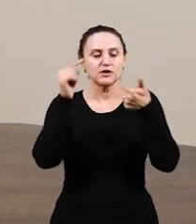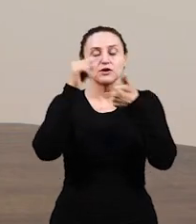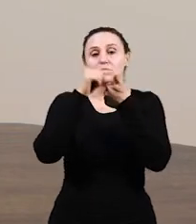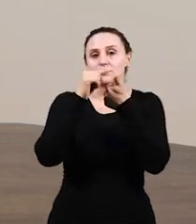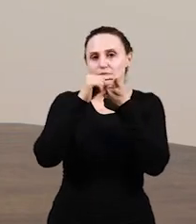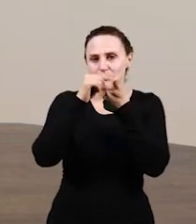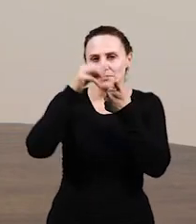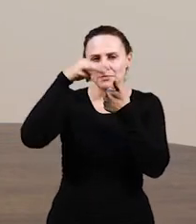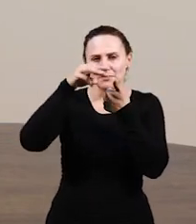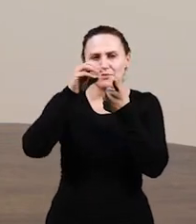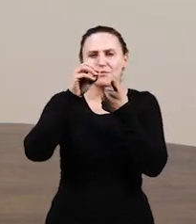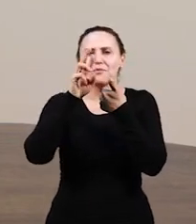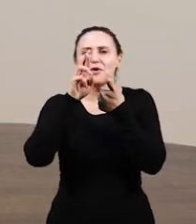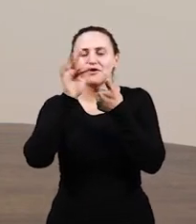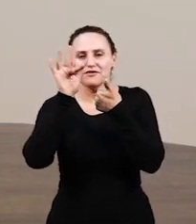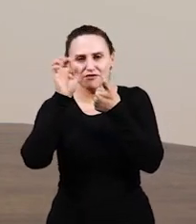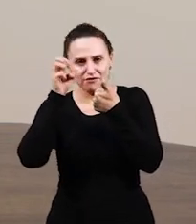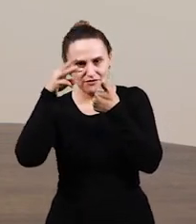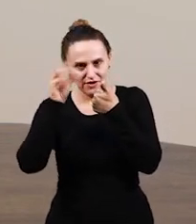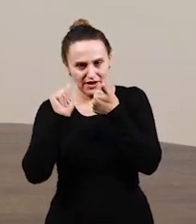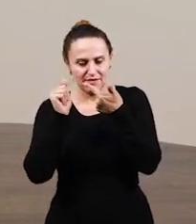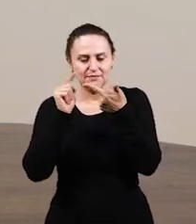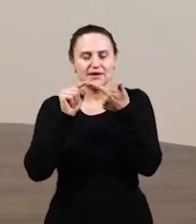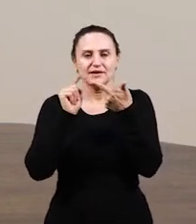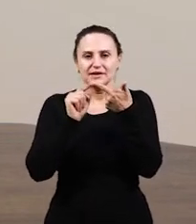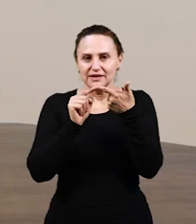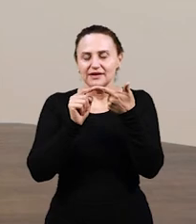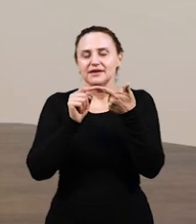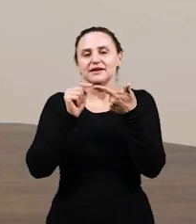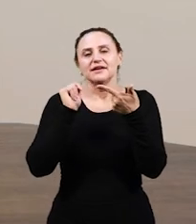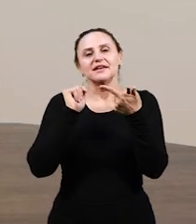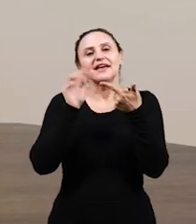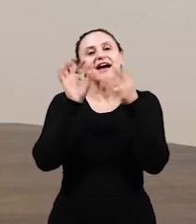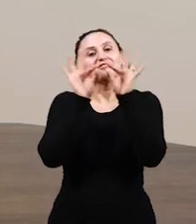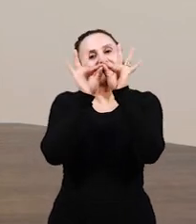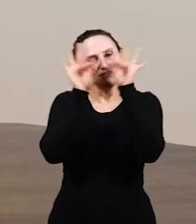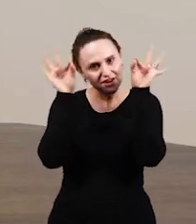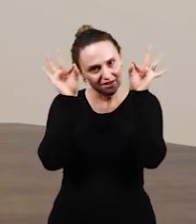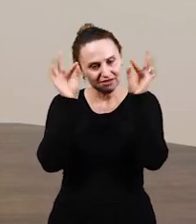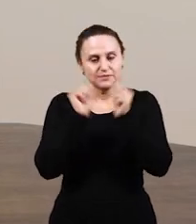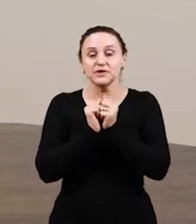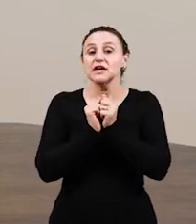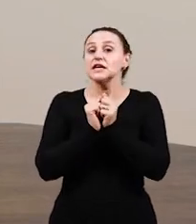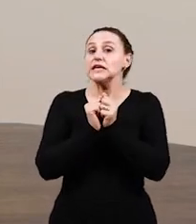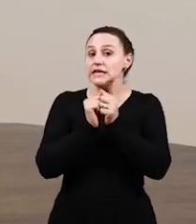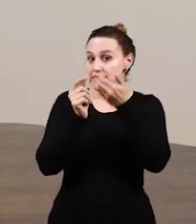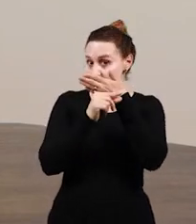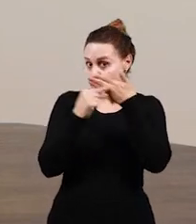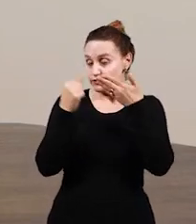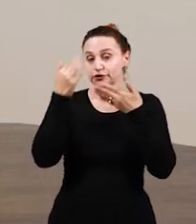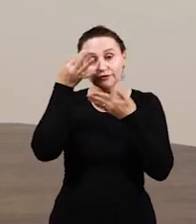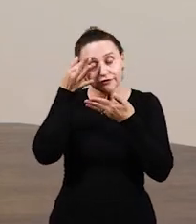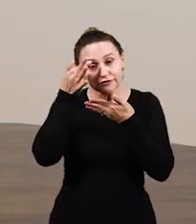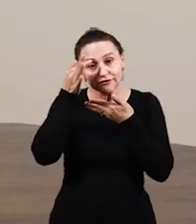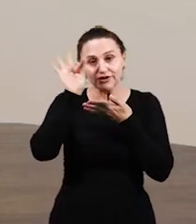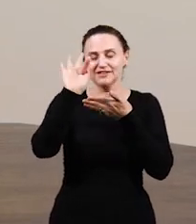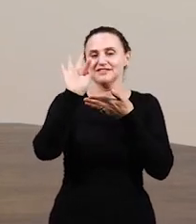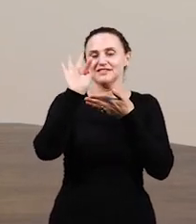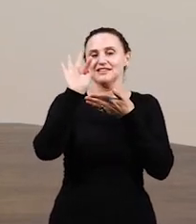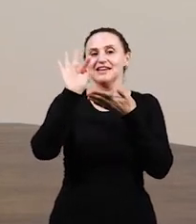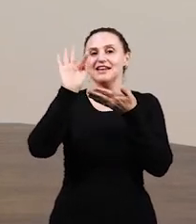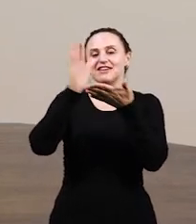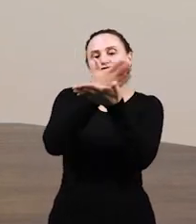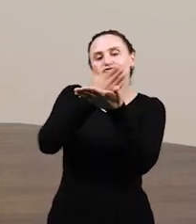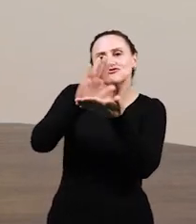morfema e frase então o matinê vai dizer que a linguagem é duplamente articulado então pode ser elevar